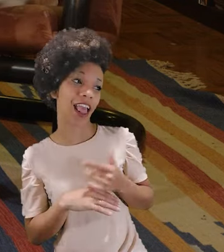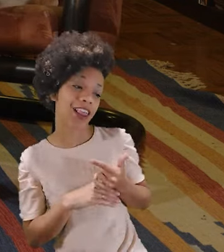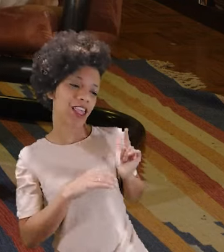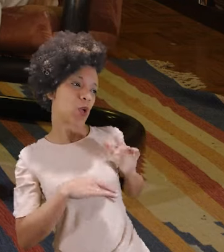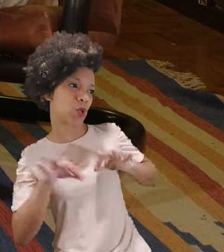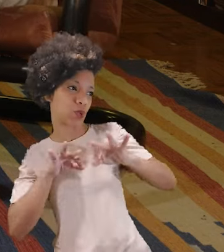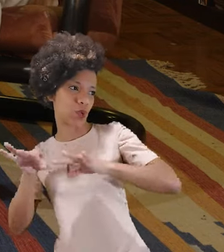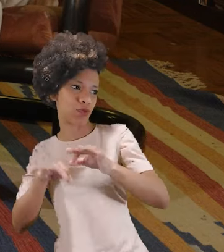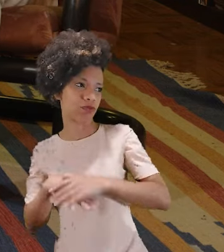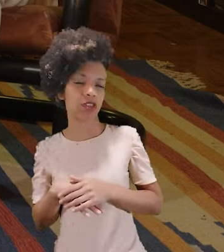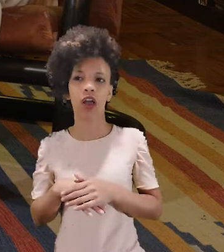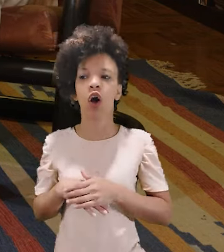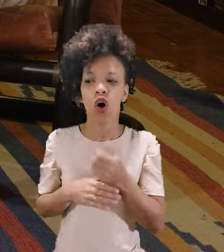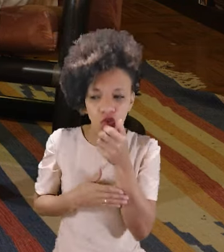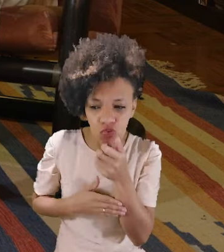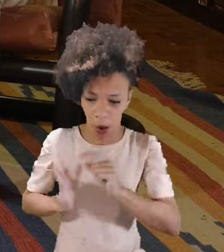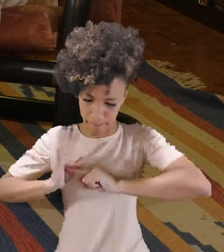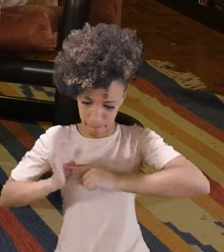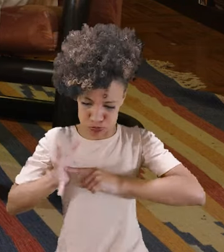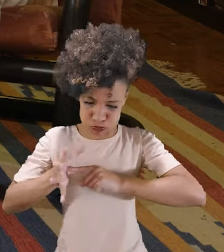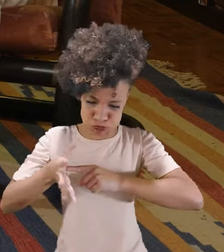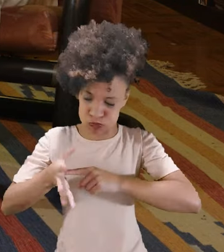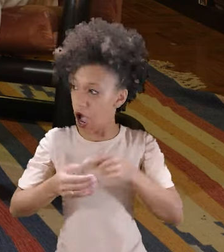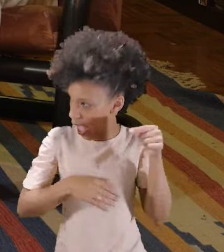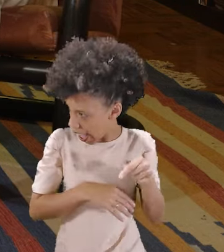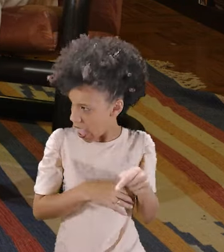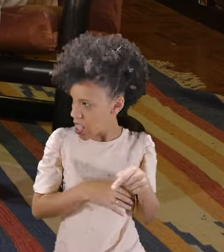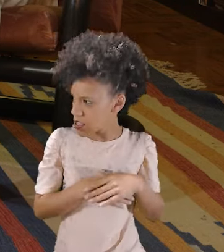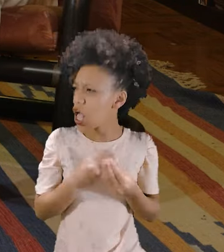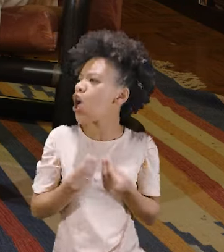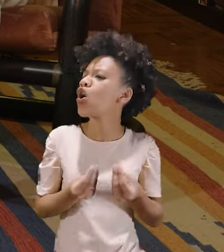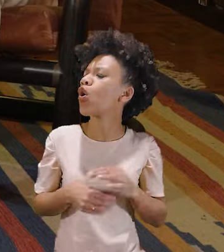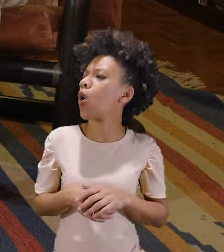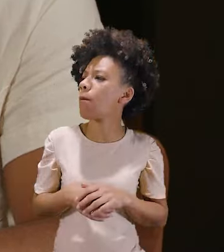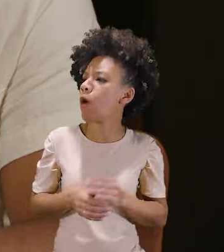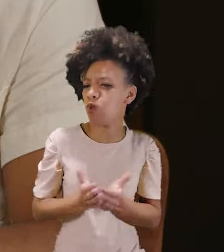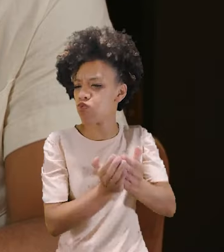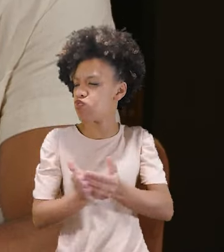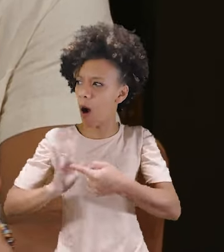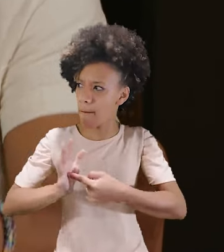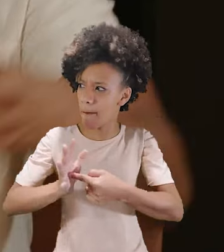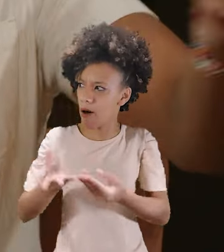depois ela tem um cara que tá carregando uma bagunça agora tá louco esse cara que comanda exatamente o navio Então é isso